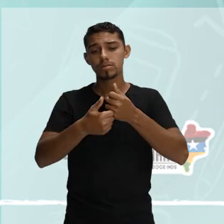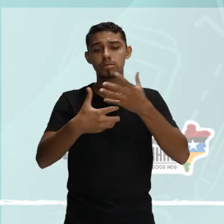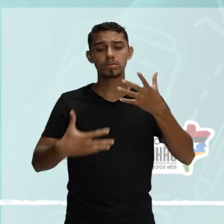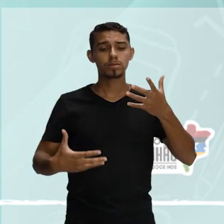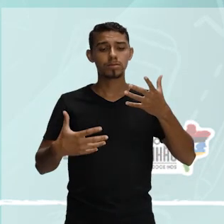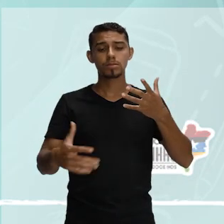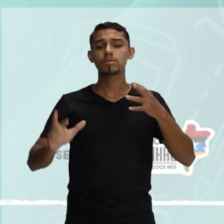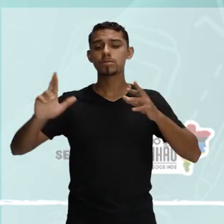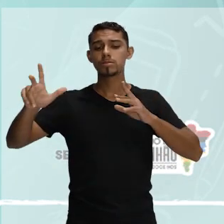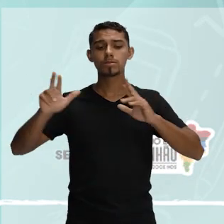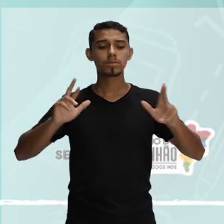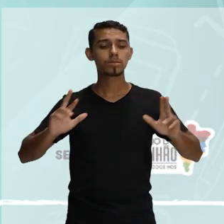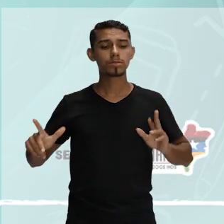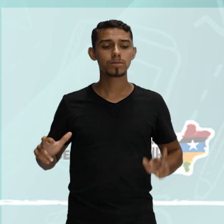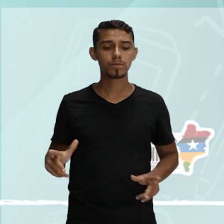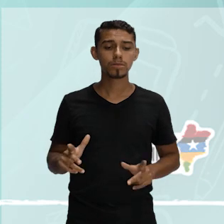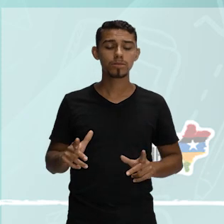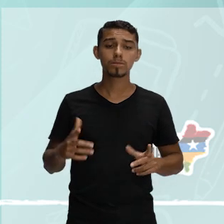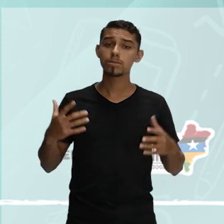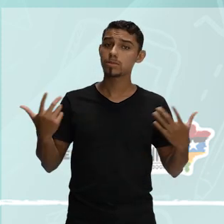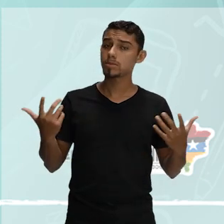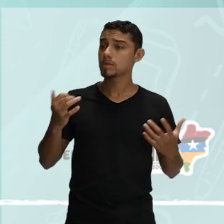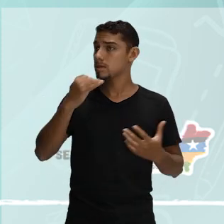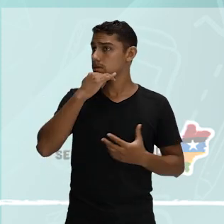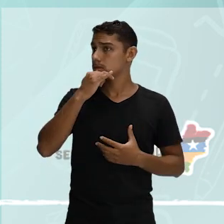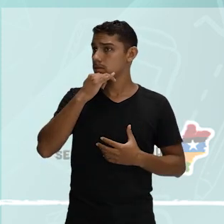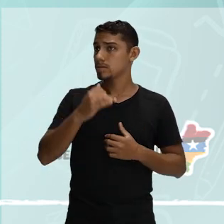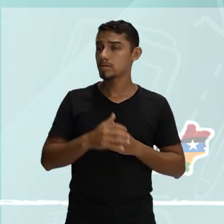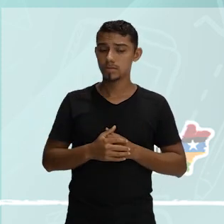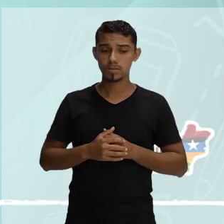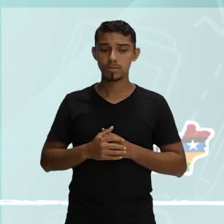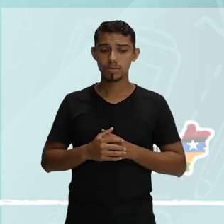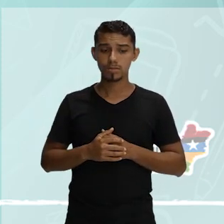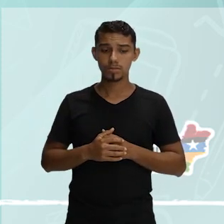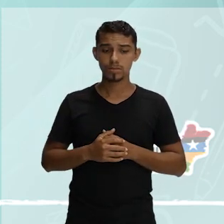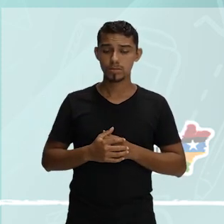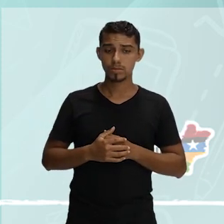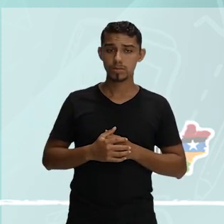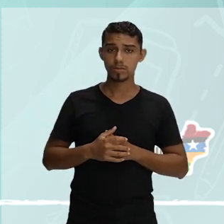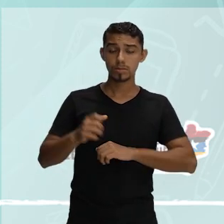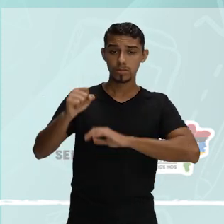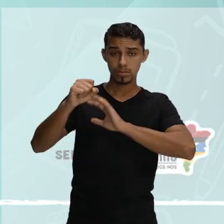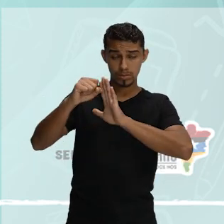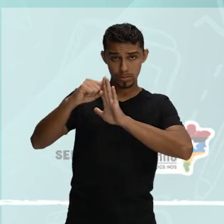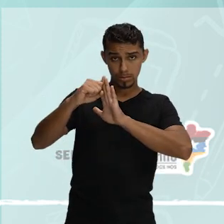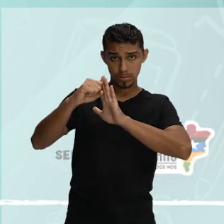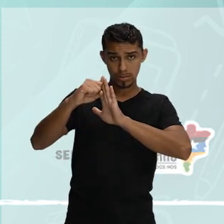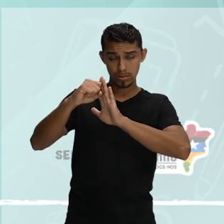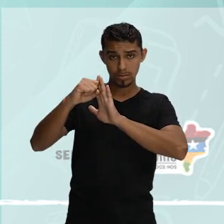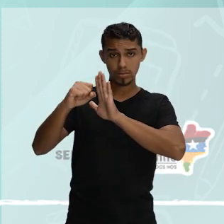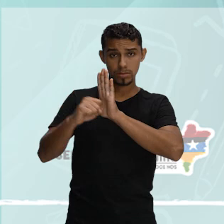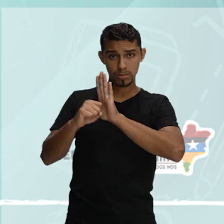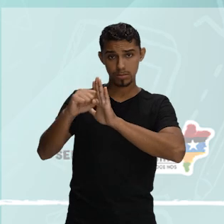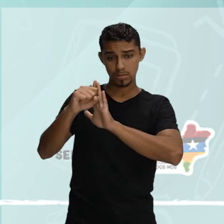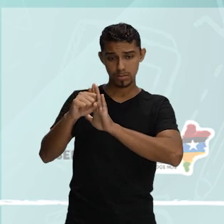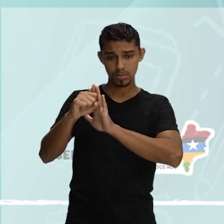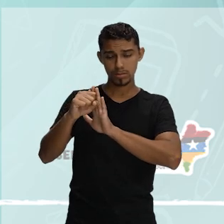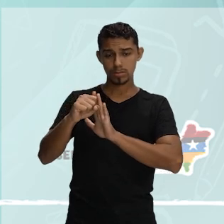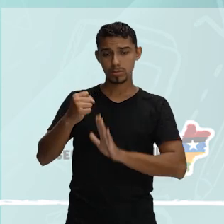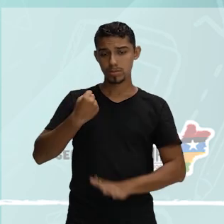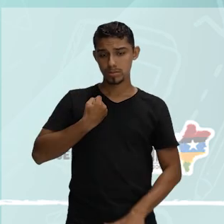espécies distintas, ou seja, espécies diferentes, né? no século XVIII. No